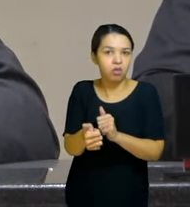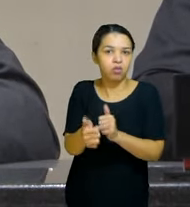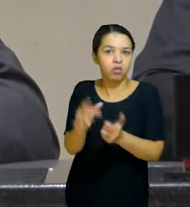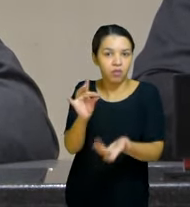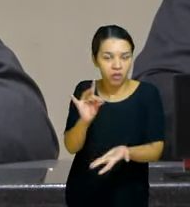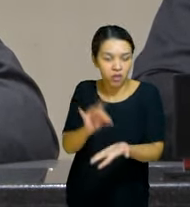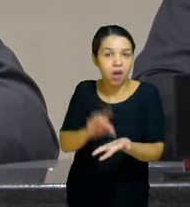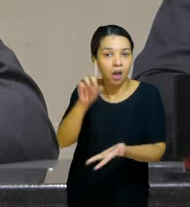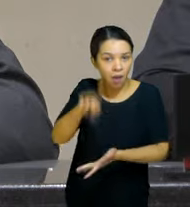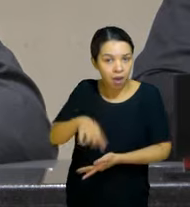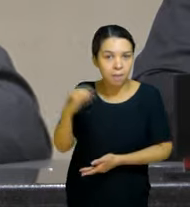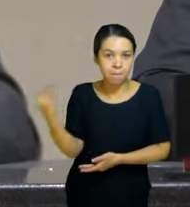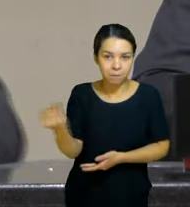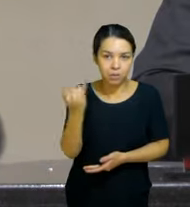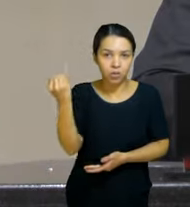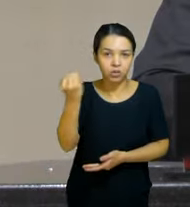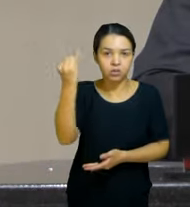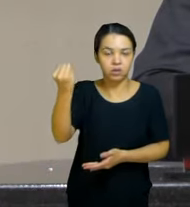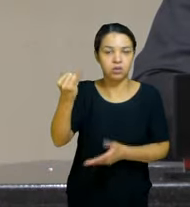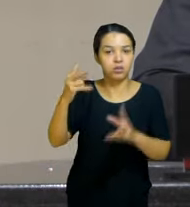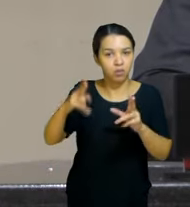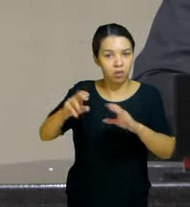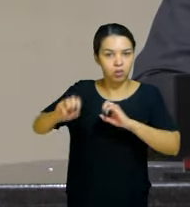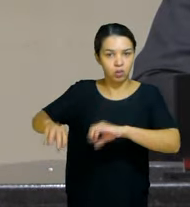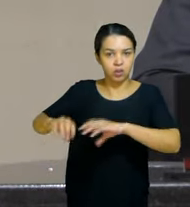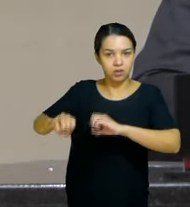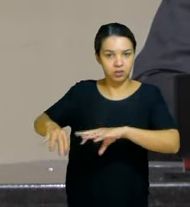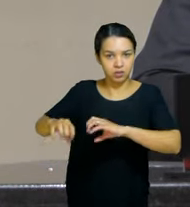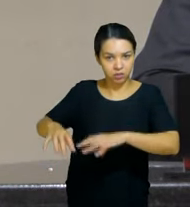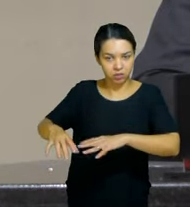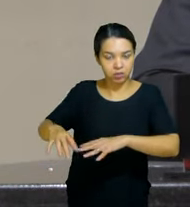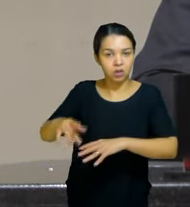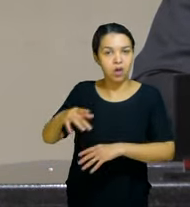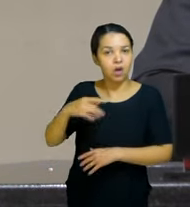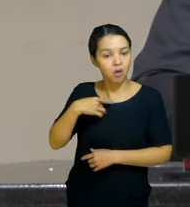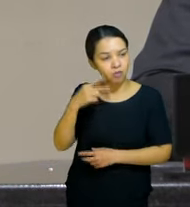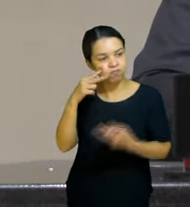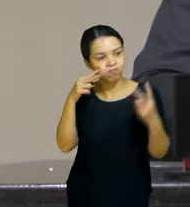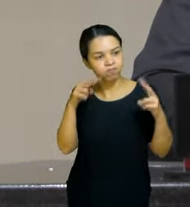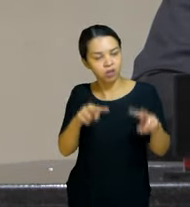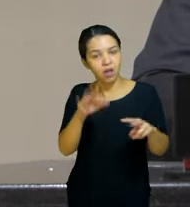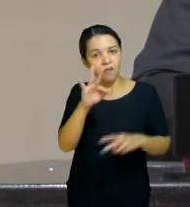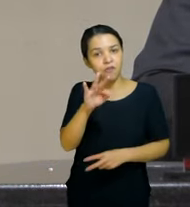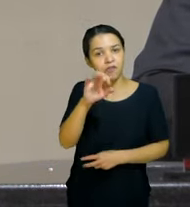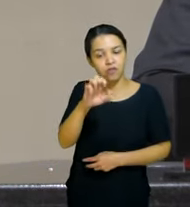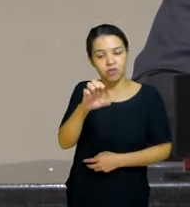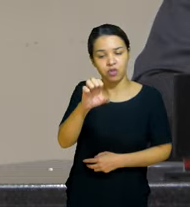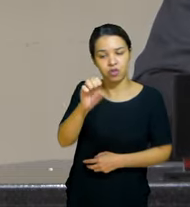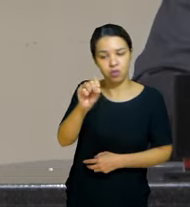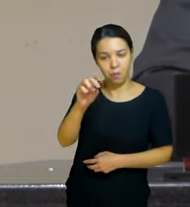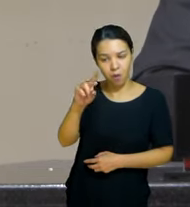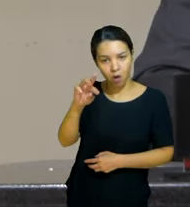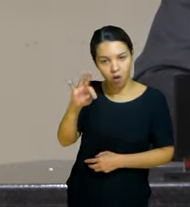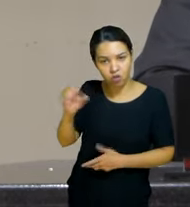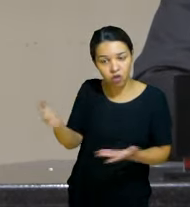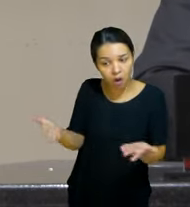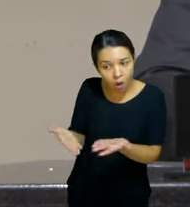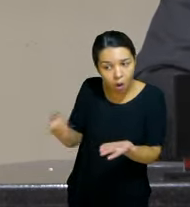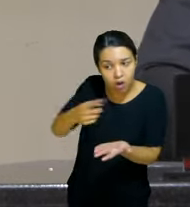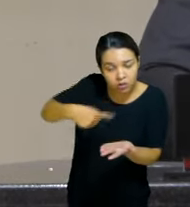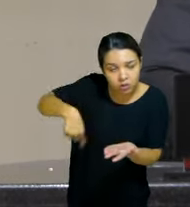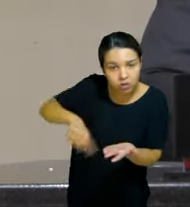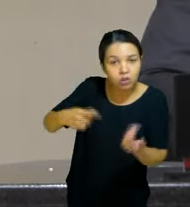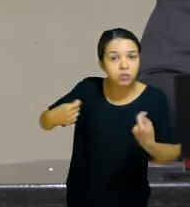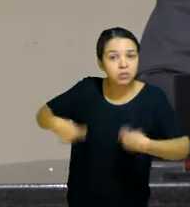tão importante quanto uma educação. E eu vejo isso, que nas FESPORT é o momento que chega agora de nós